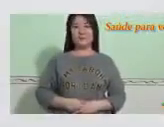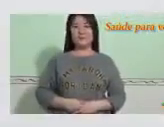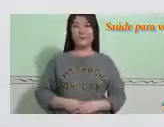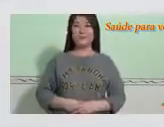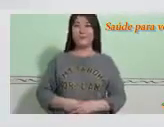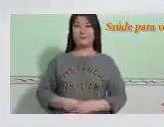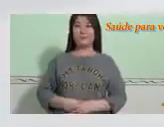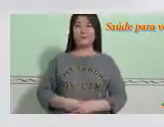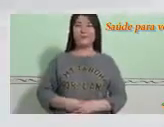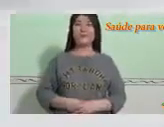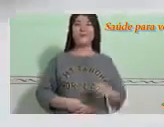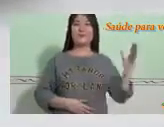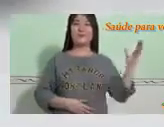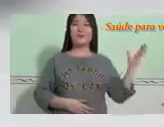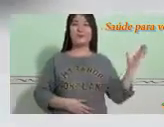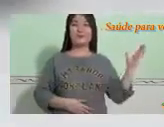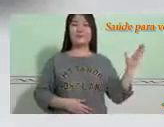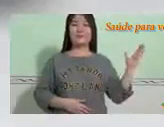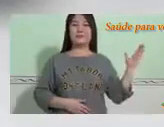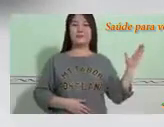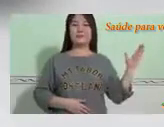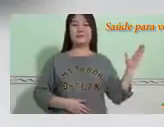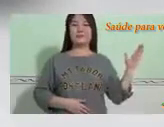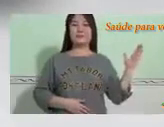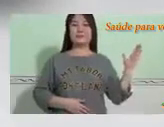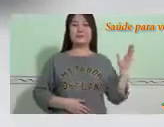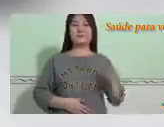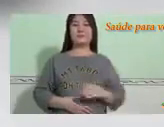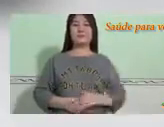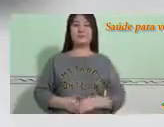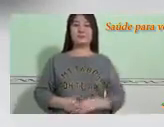Veja mais o que é cintilografia cerebral e como é feita.